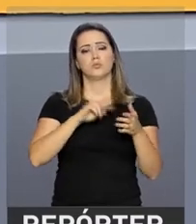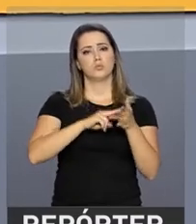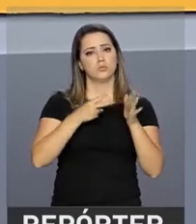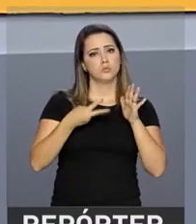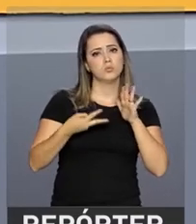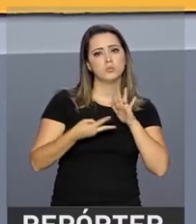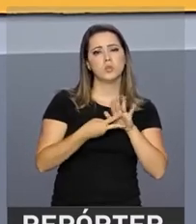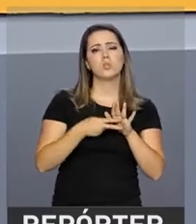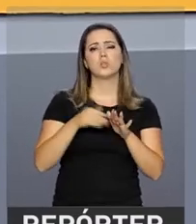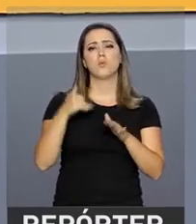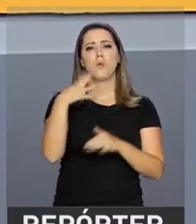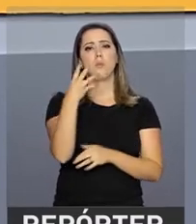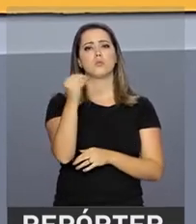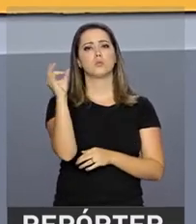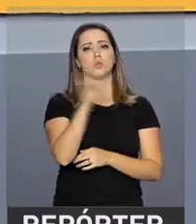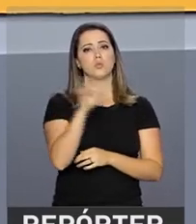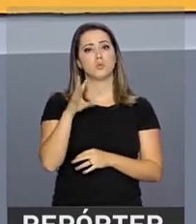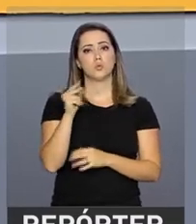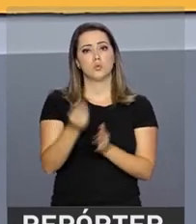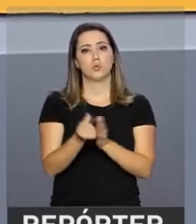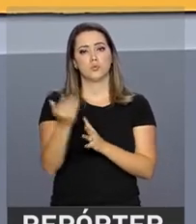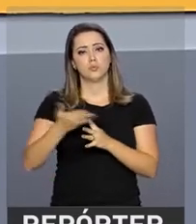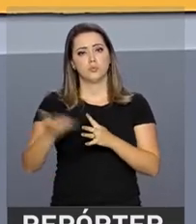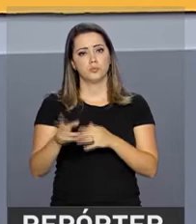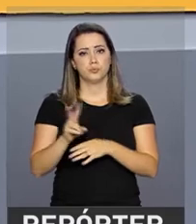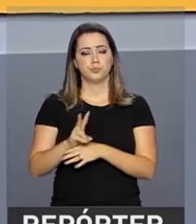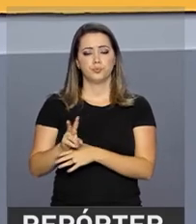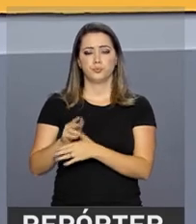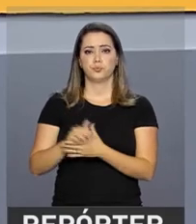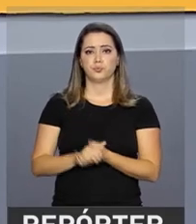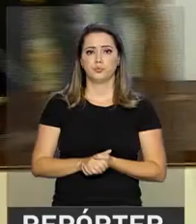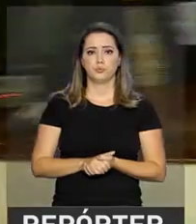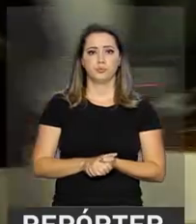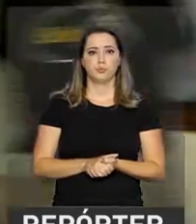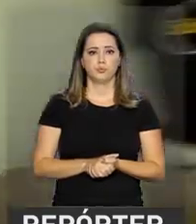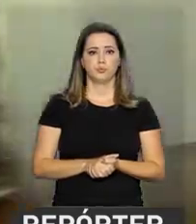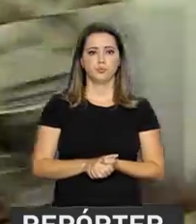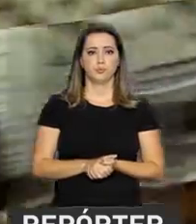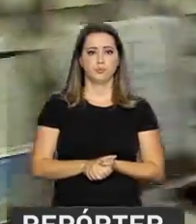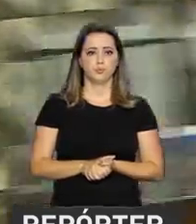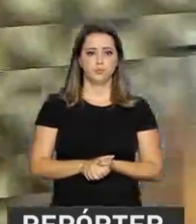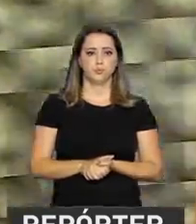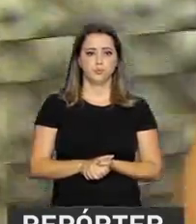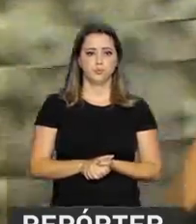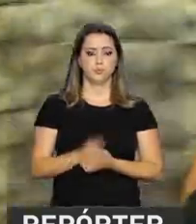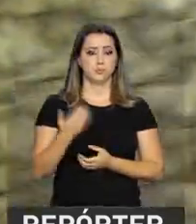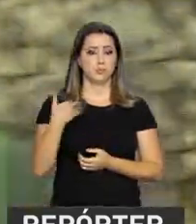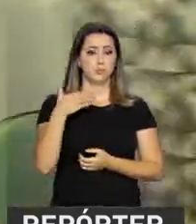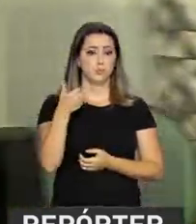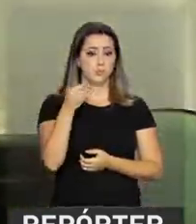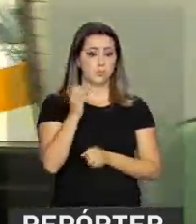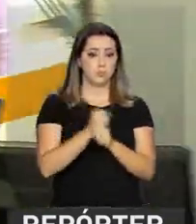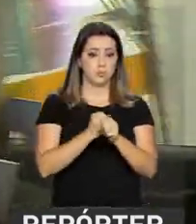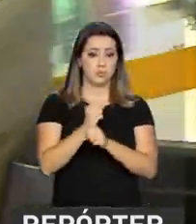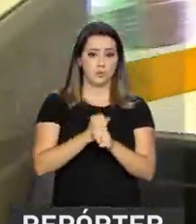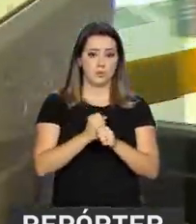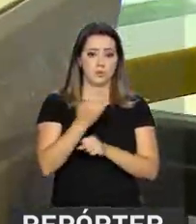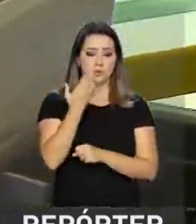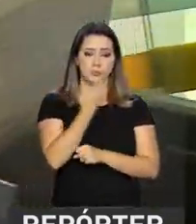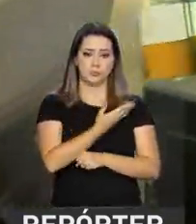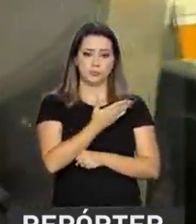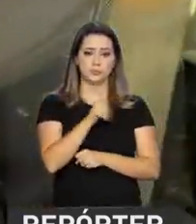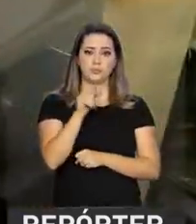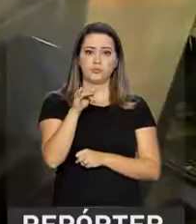representou mais de 40% do total financiado pelo banco. Há mais de 10 anos, a rotina da